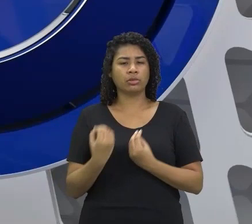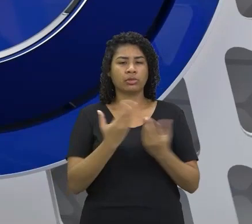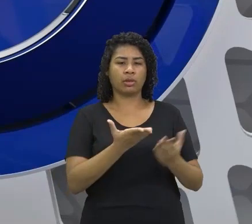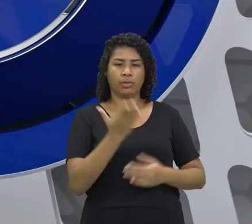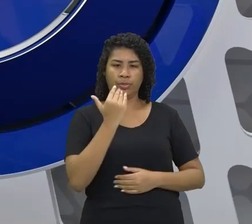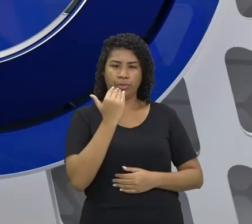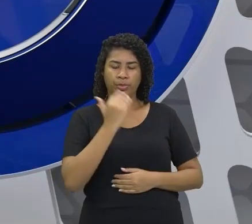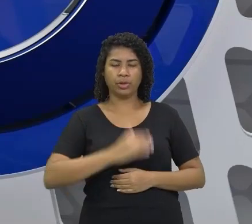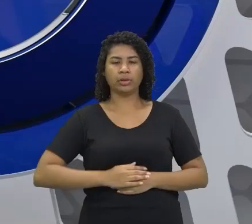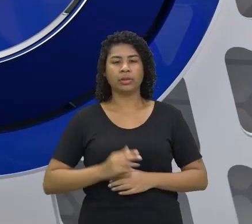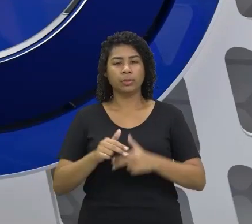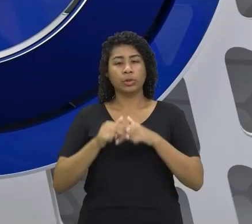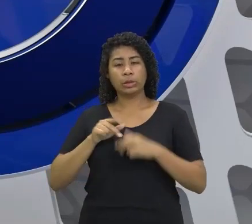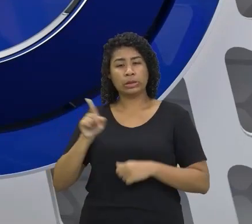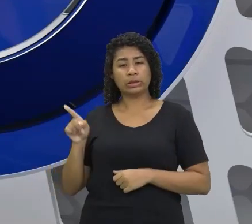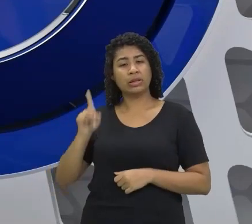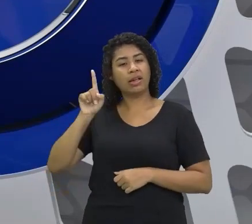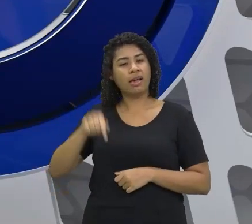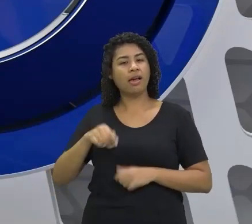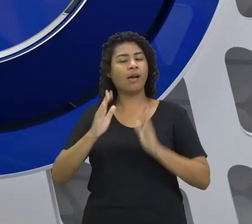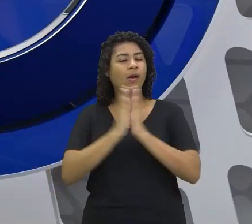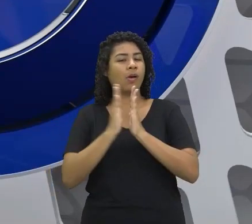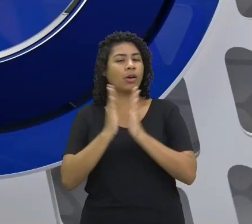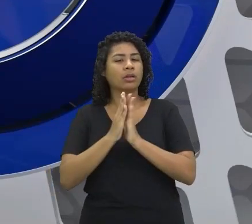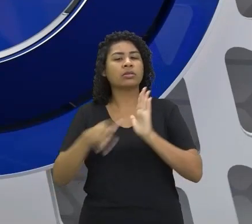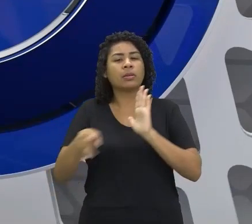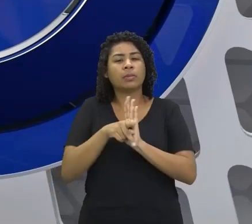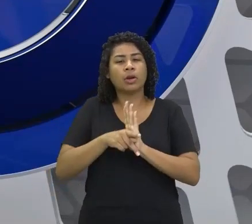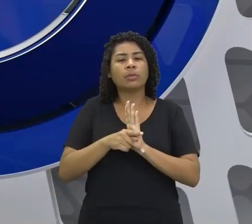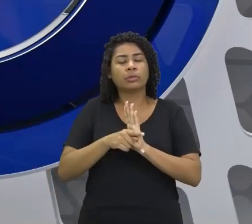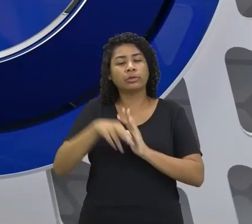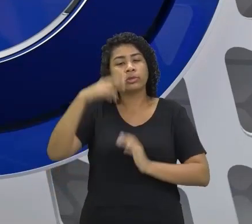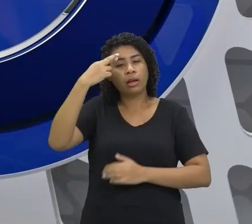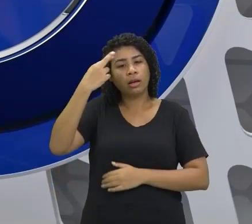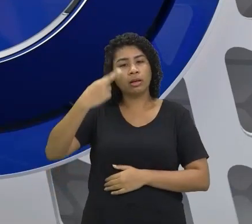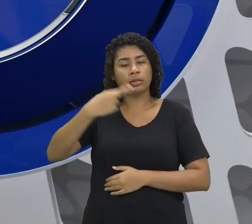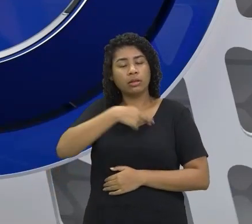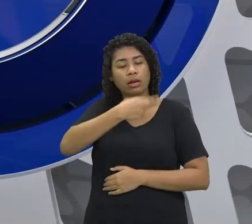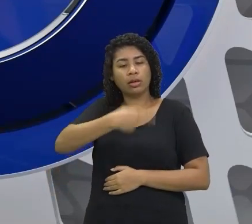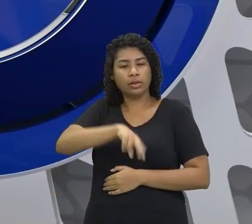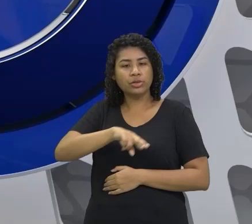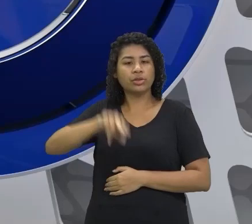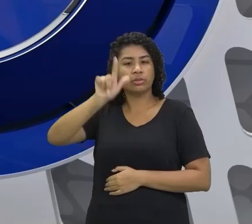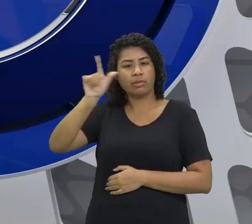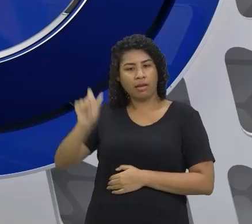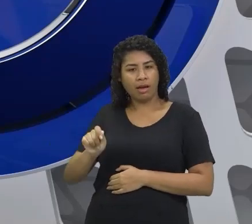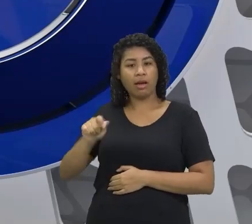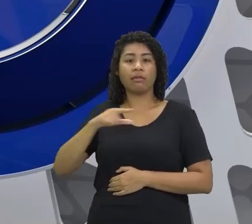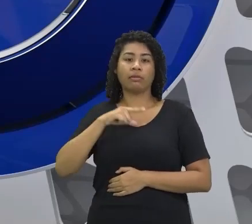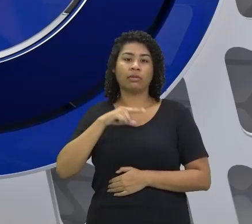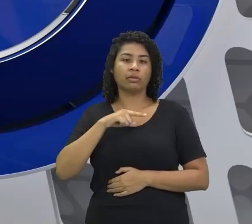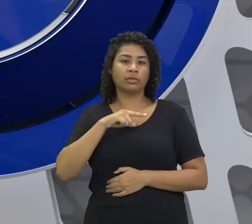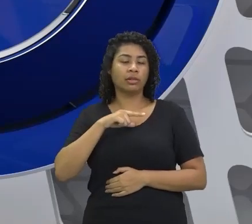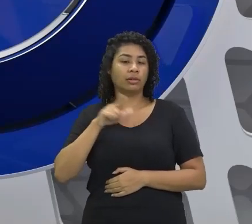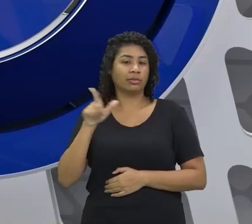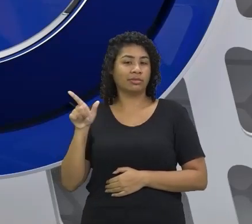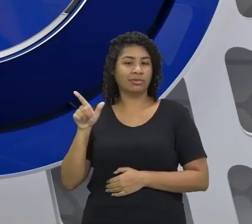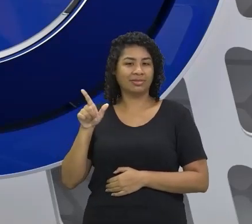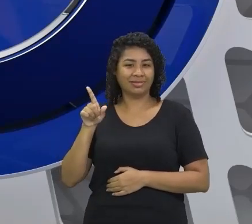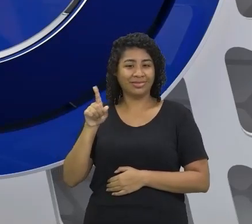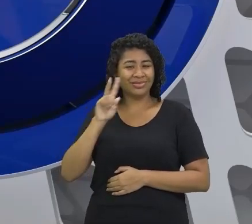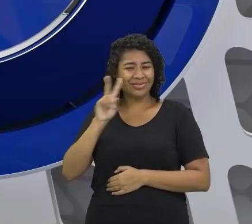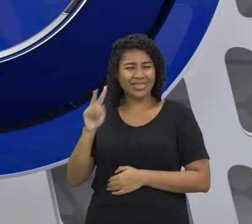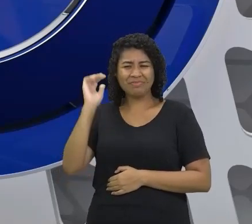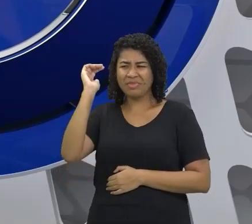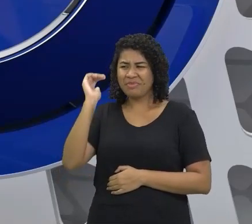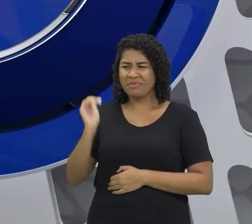em celebrações rituais das religiões afro, mas que só tem uma vibe completamente do bem.